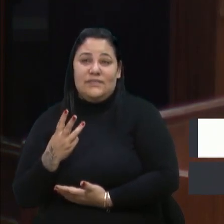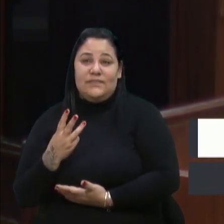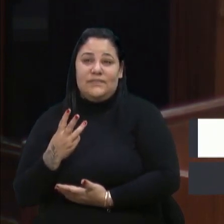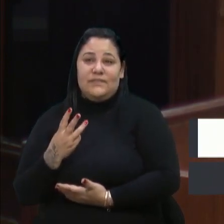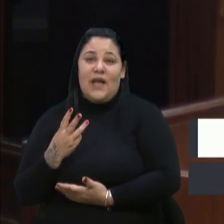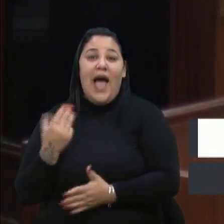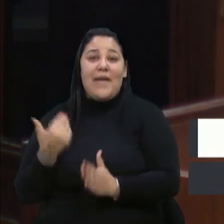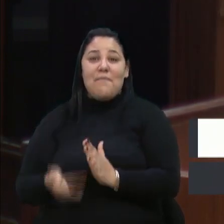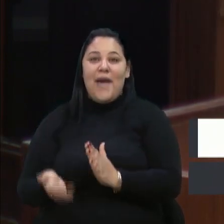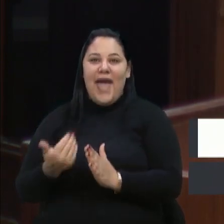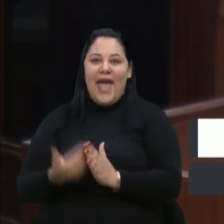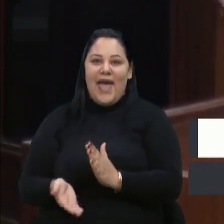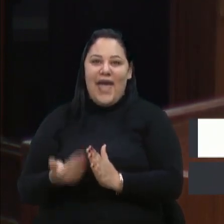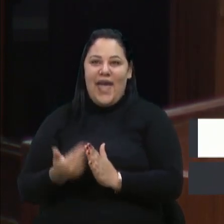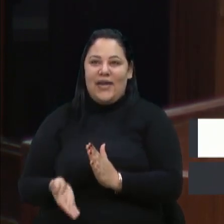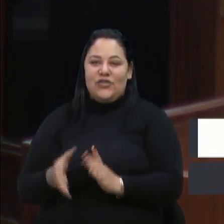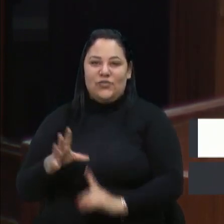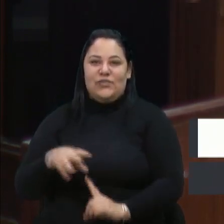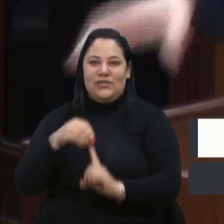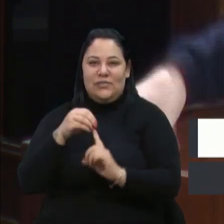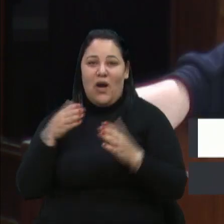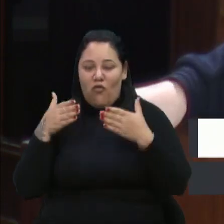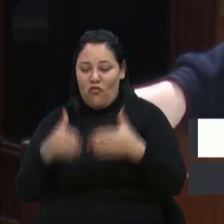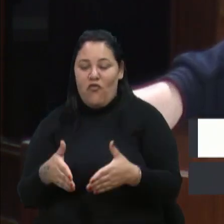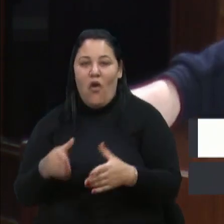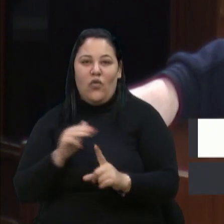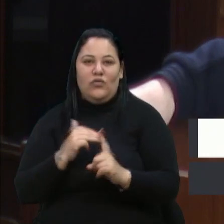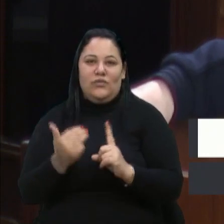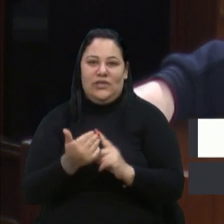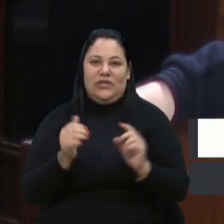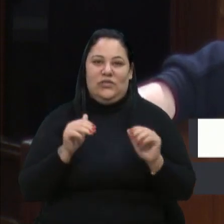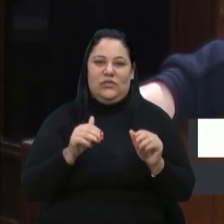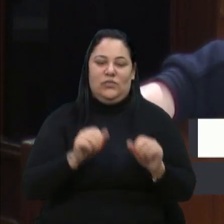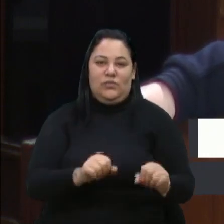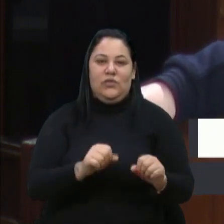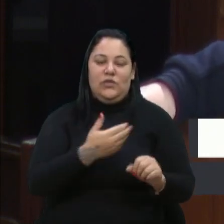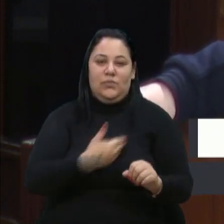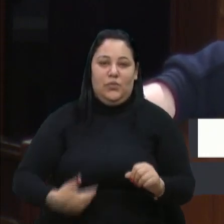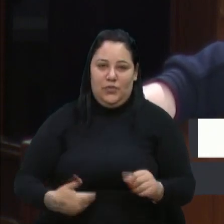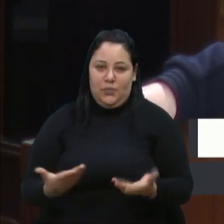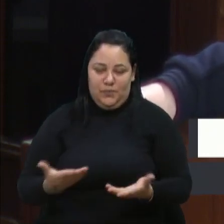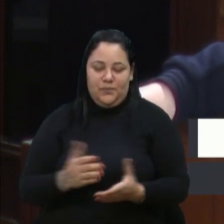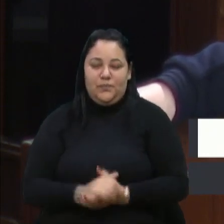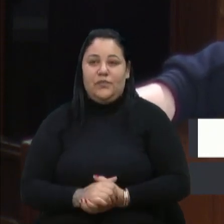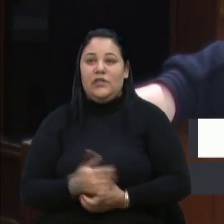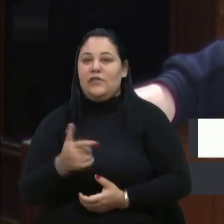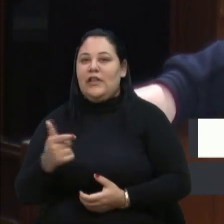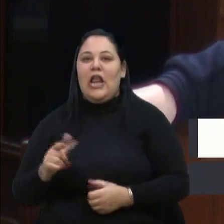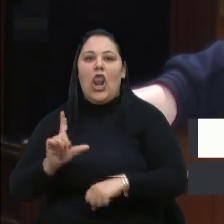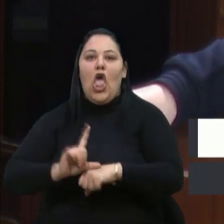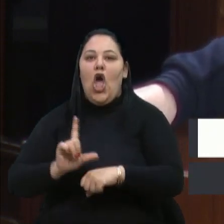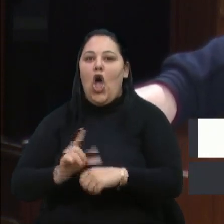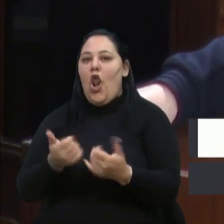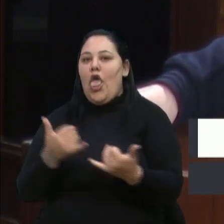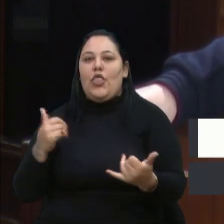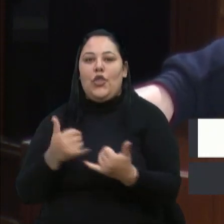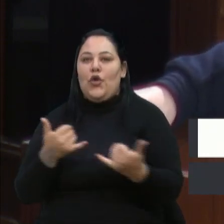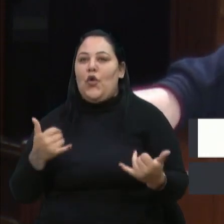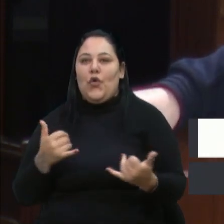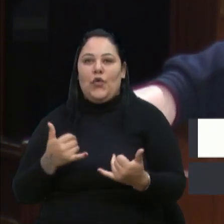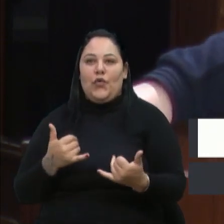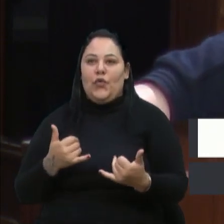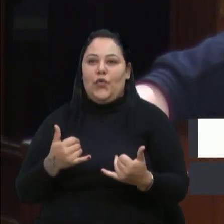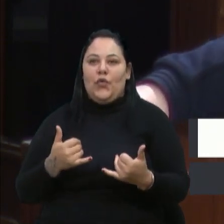descaracteriza o escopo principal do mercado público. Então, nós não vamos ter lojas de eletrônicos, franquias de